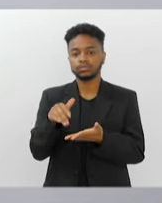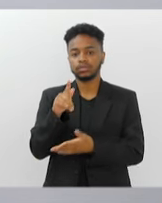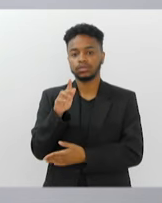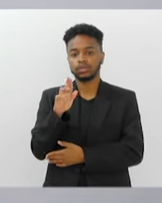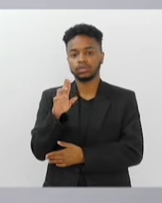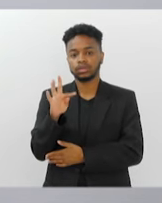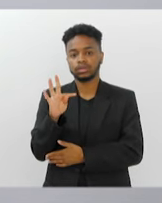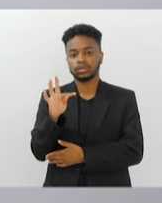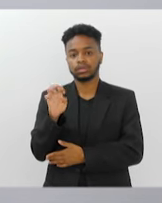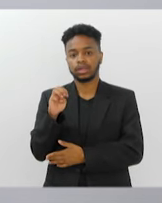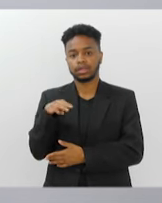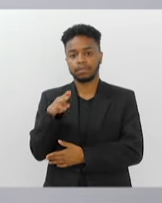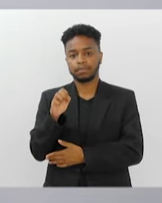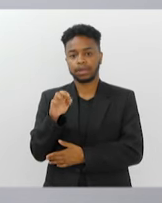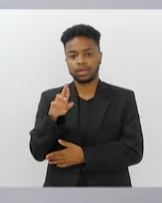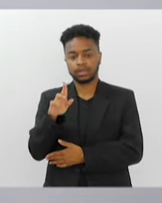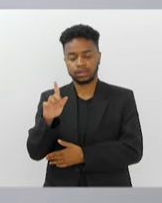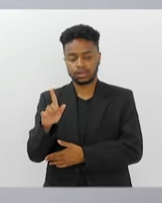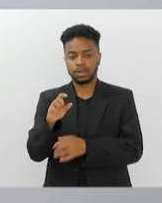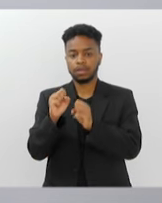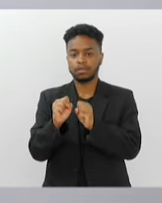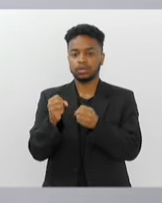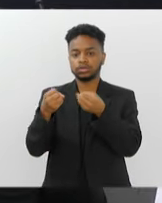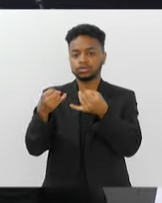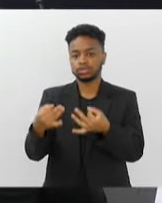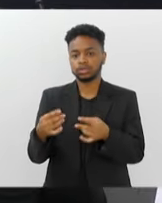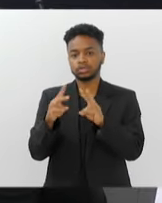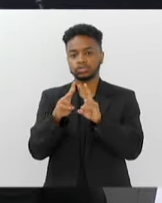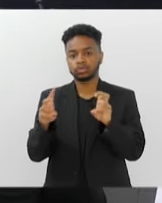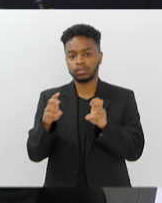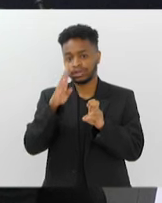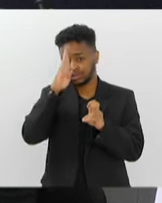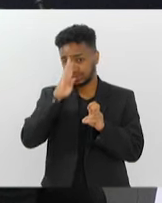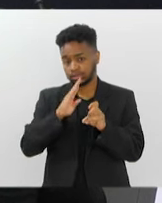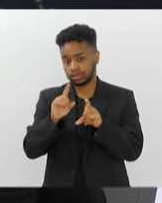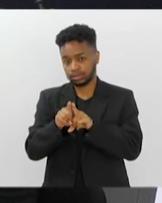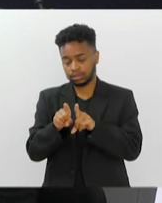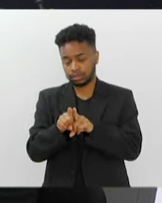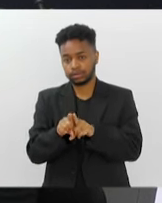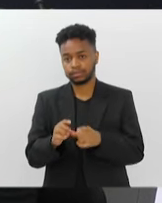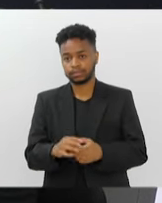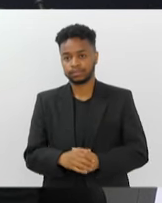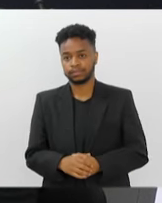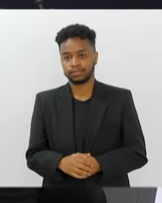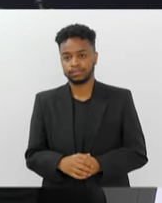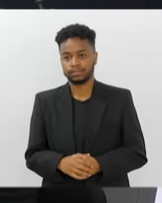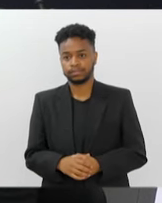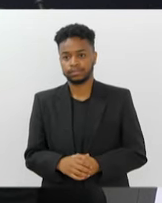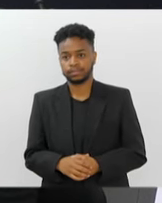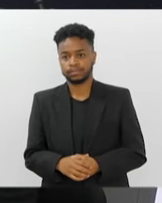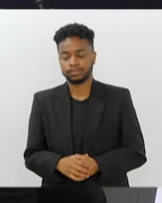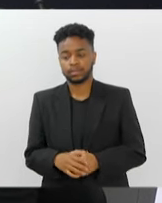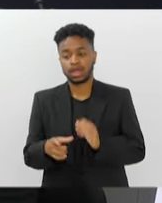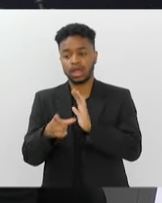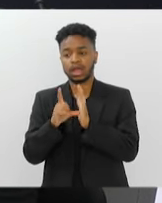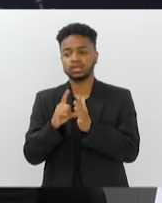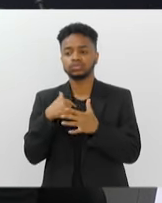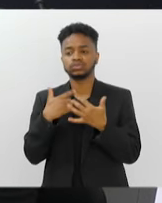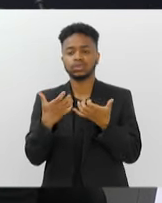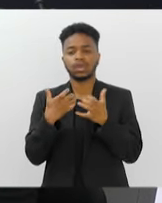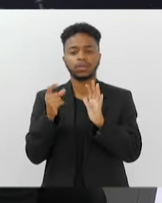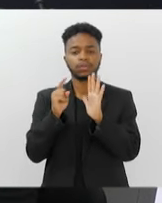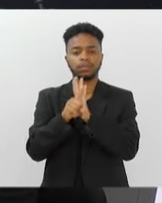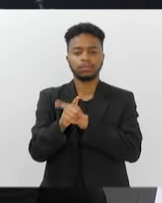até fazer um breve esclarecimento sobre a questão das gratuidades também antes antes disso só fazer mais uma pergunta Me